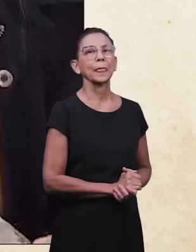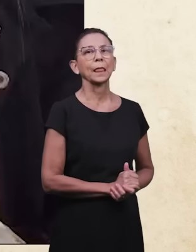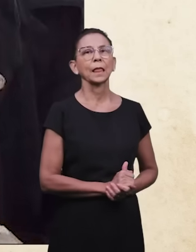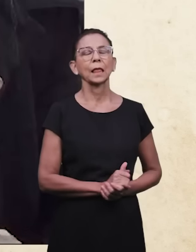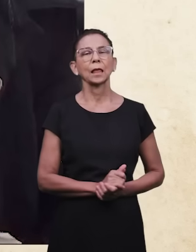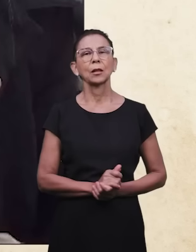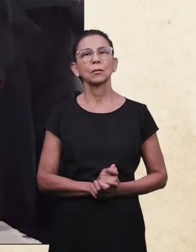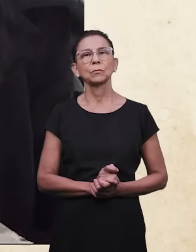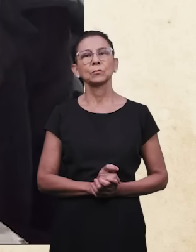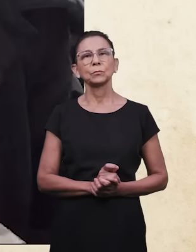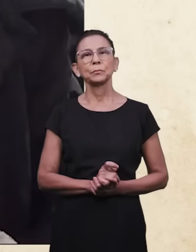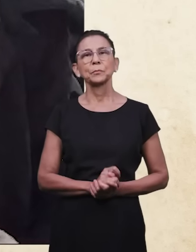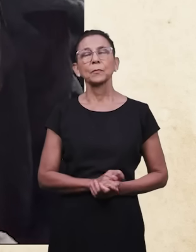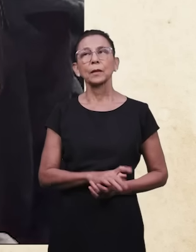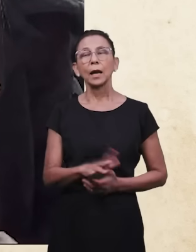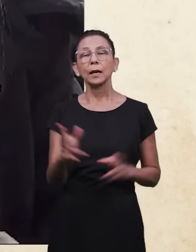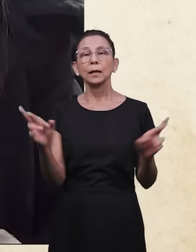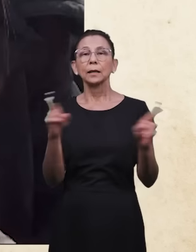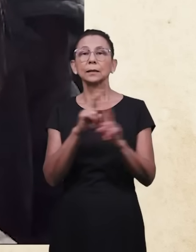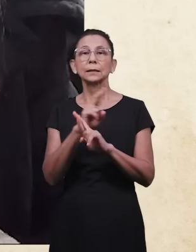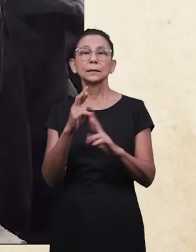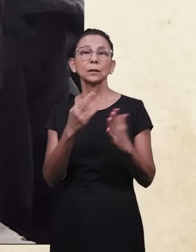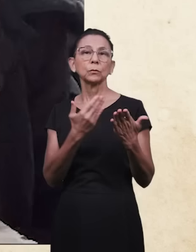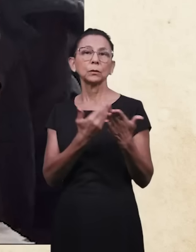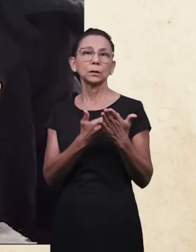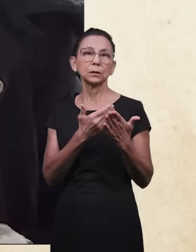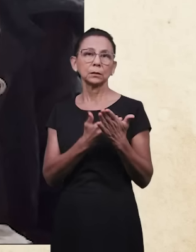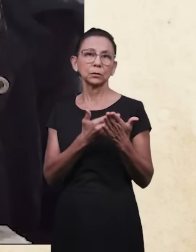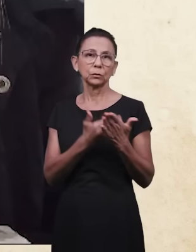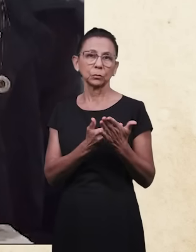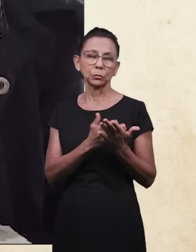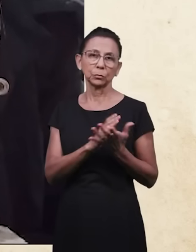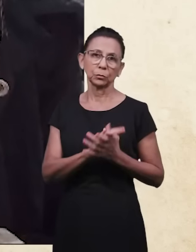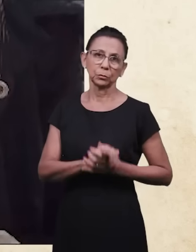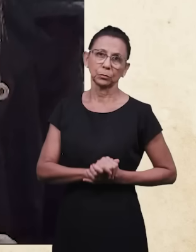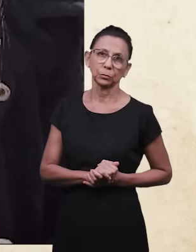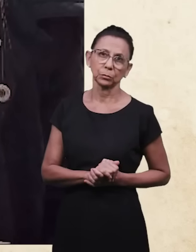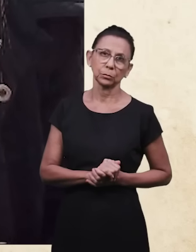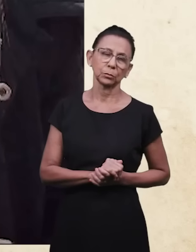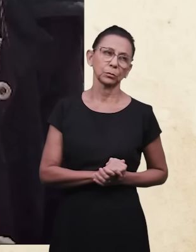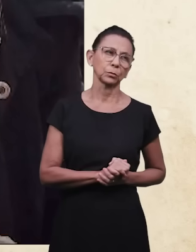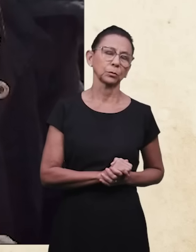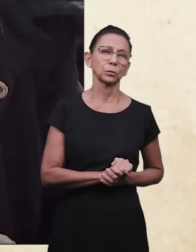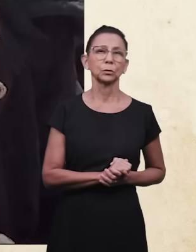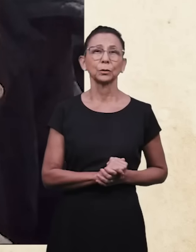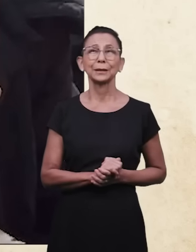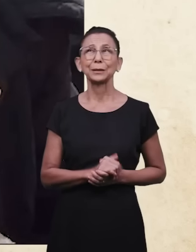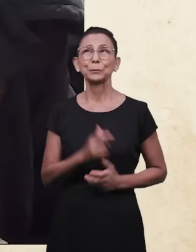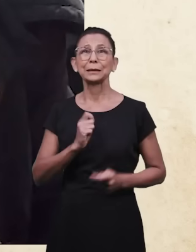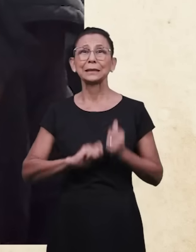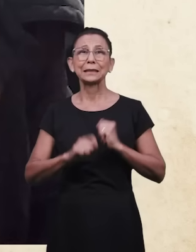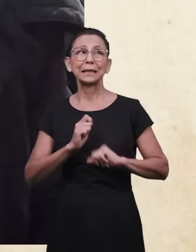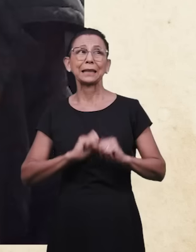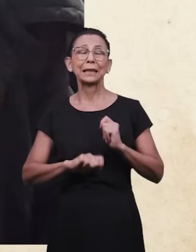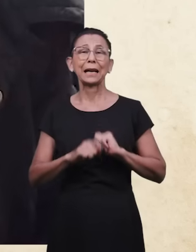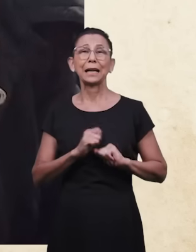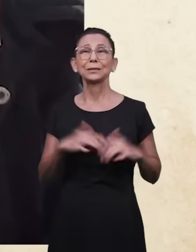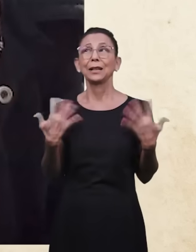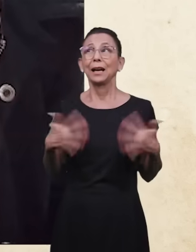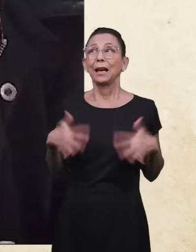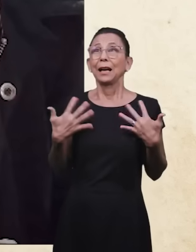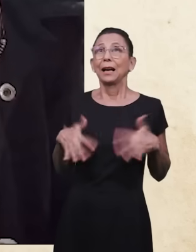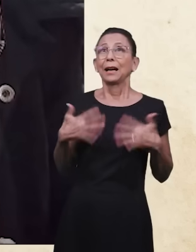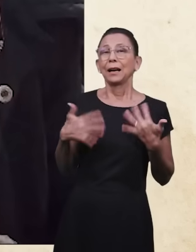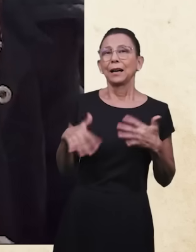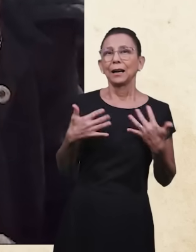A paz do Senhor, meus irmãos, minha experiência com o Senhor se trata dos meus estudos. Ali em 2012, eu fui diagnosticada com síndrome de pânico e